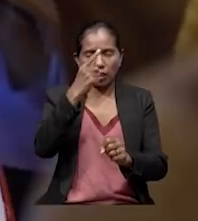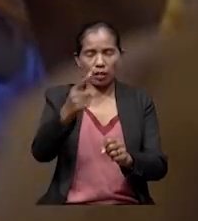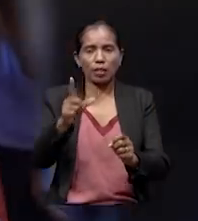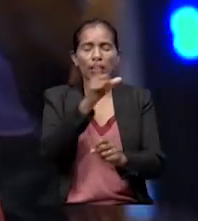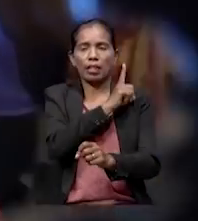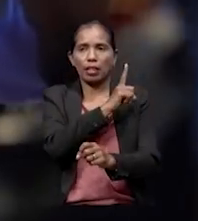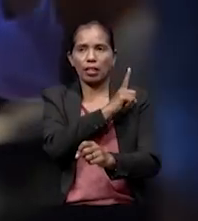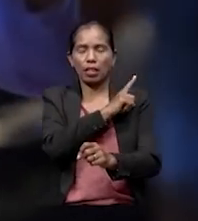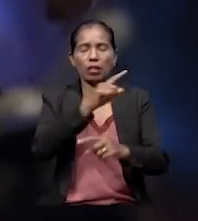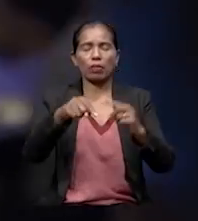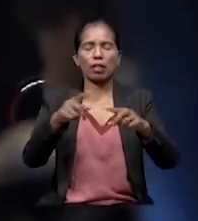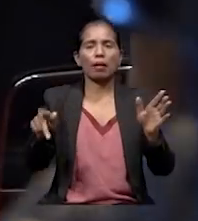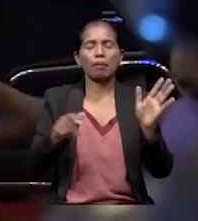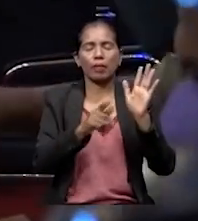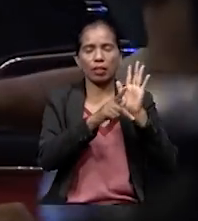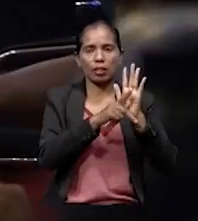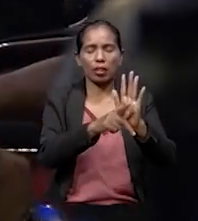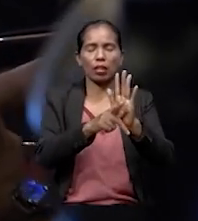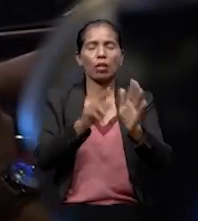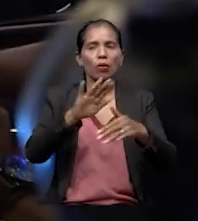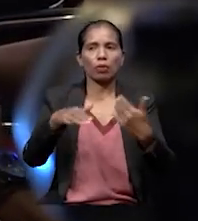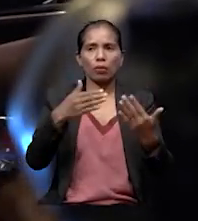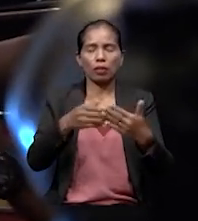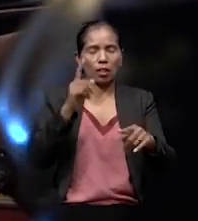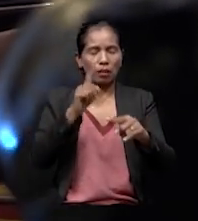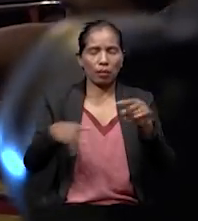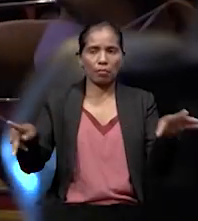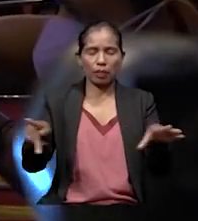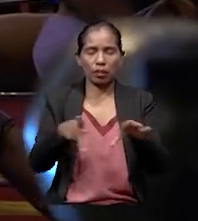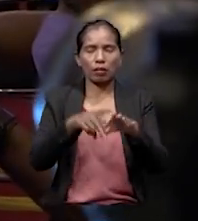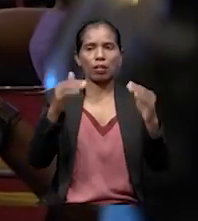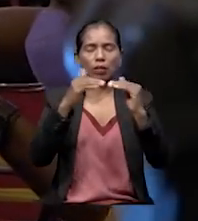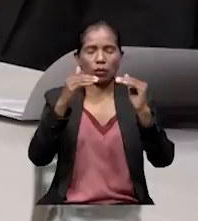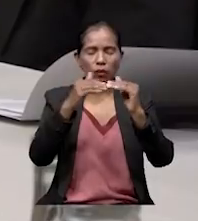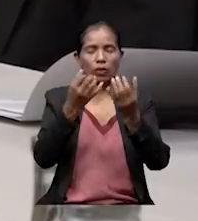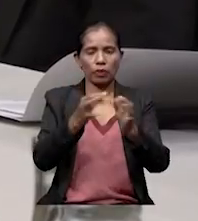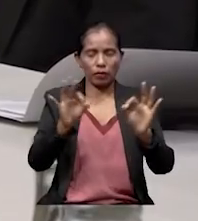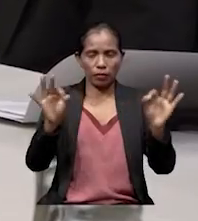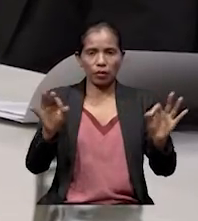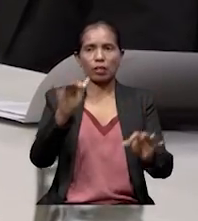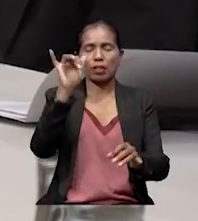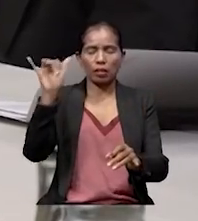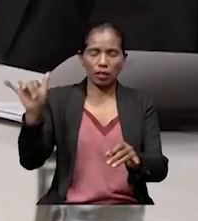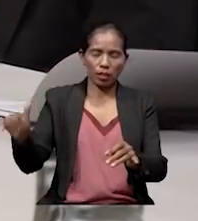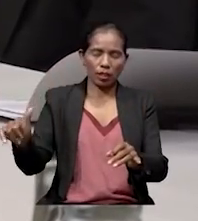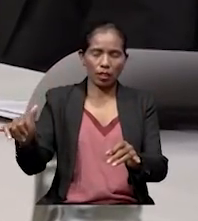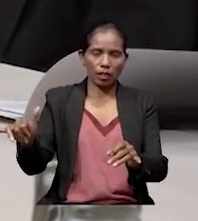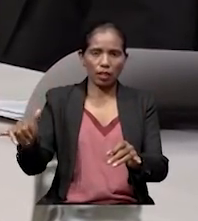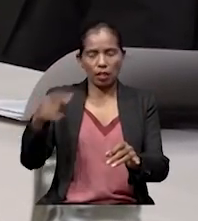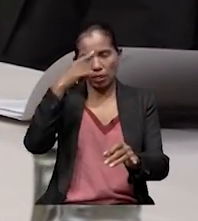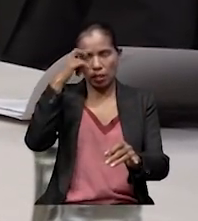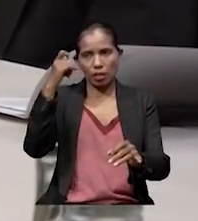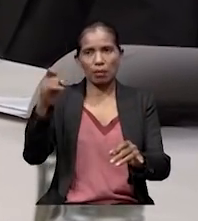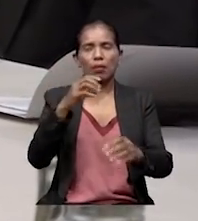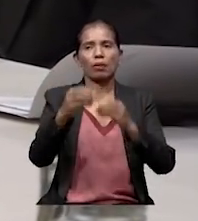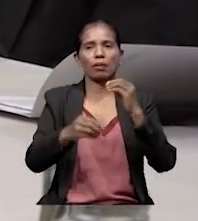Lerianan Timor, Banhira apresenta outro assunto, Labele participa e a reunião neto outro, no Hela e Aliur, também assunto ne trata